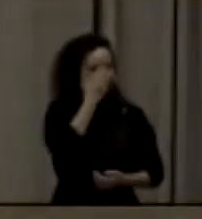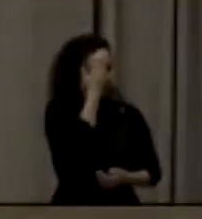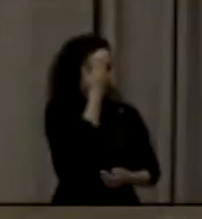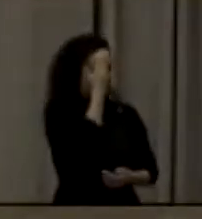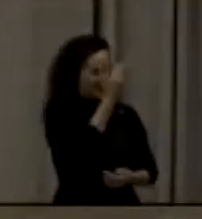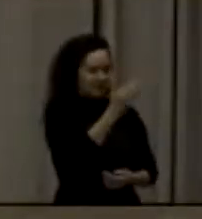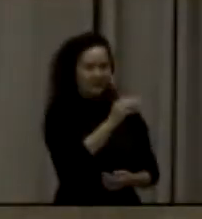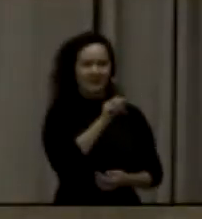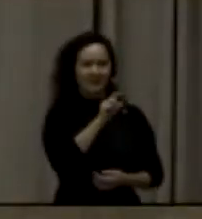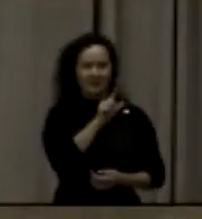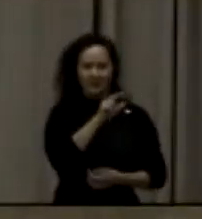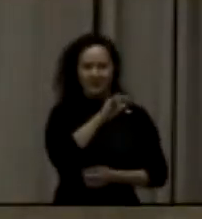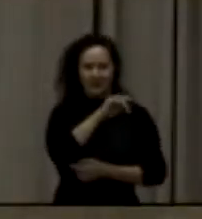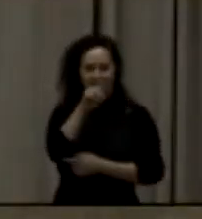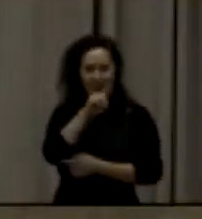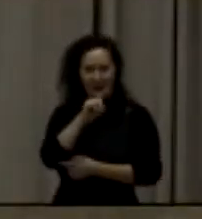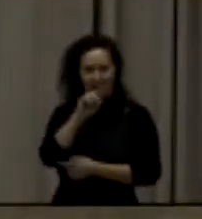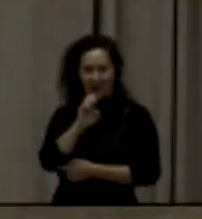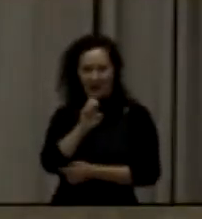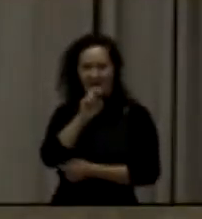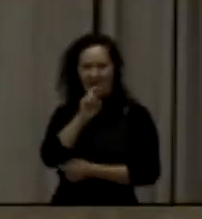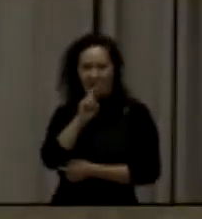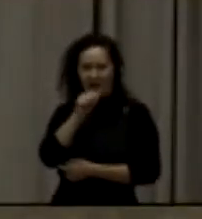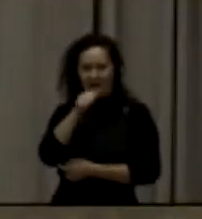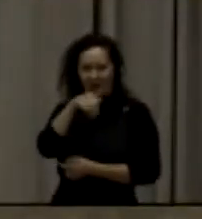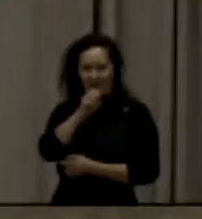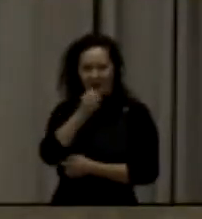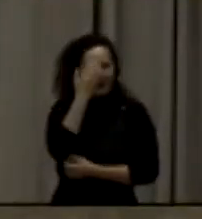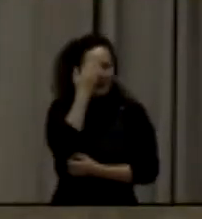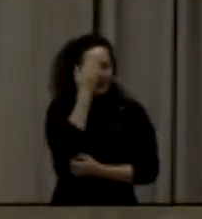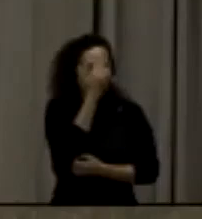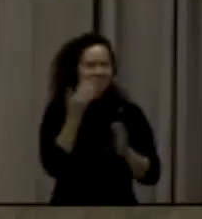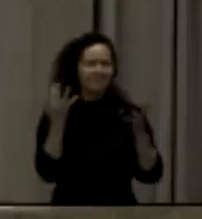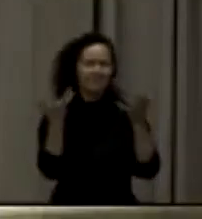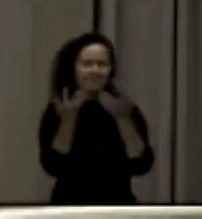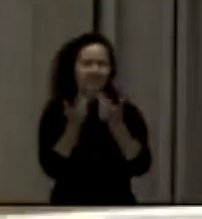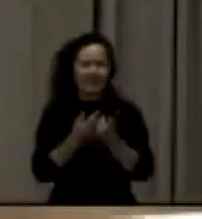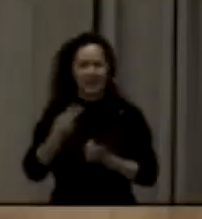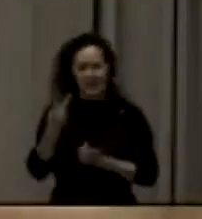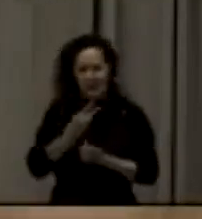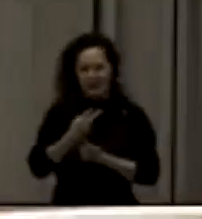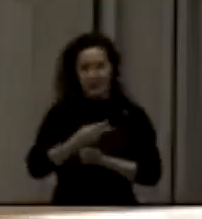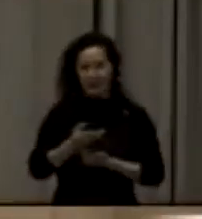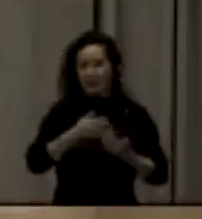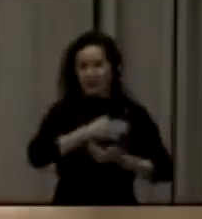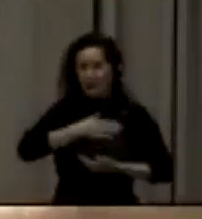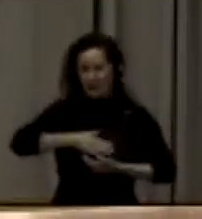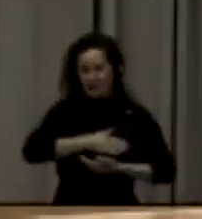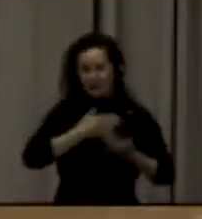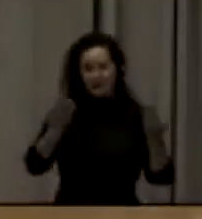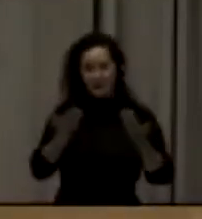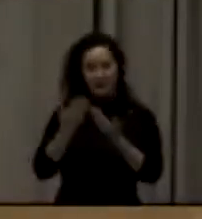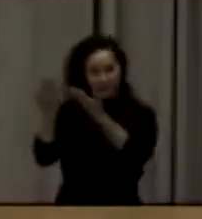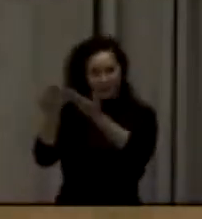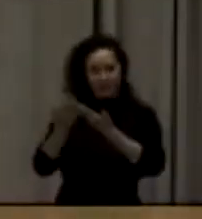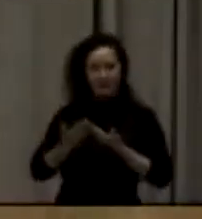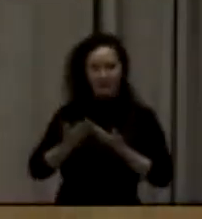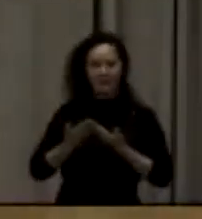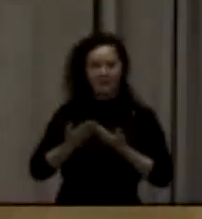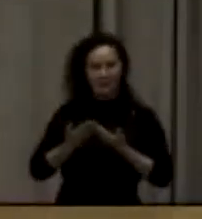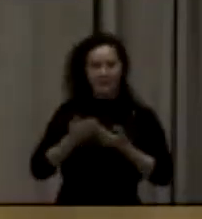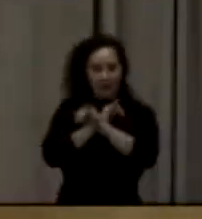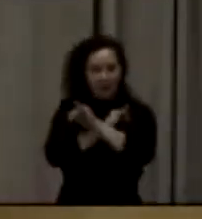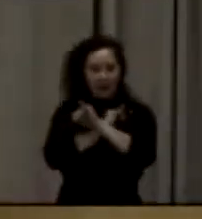Obrigado, Luiz Eugênio, excelente, aliás, ambos. Gostaria agora de passar